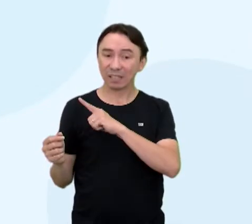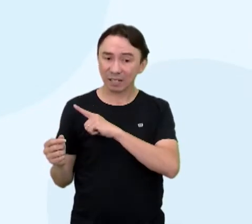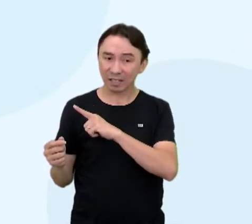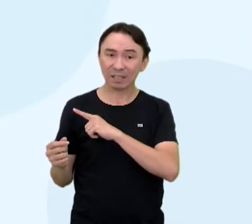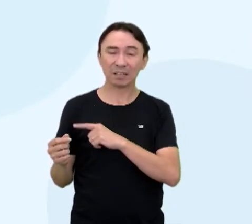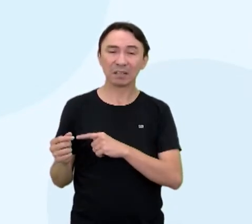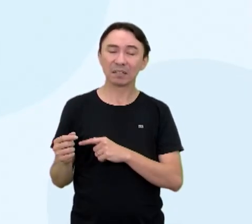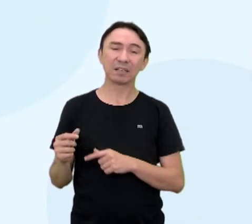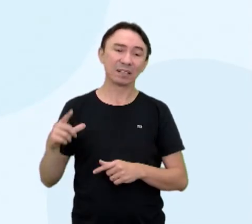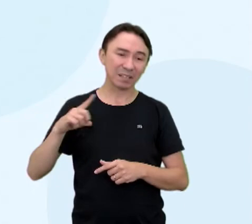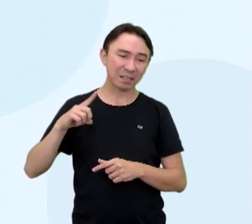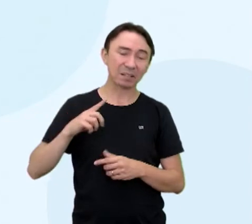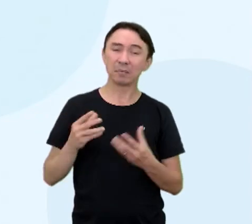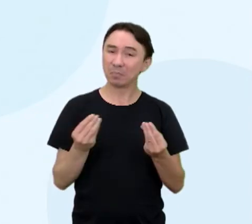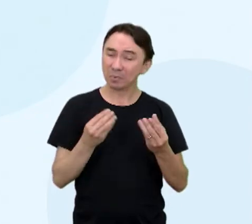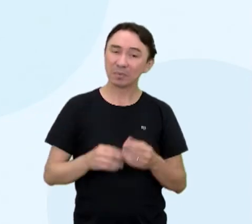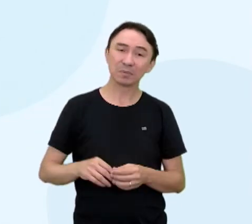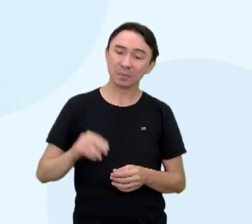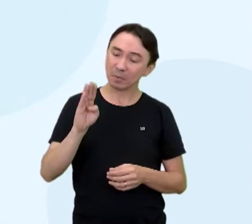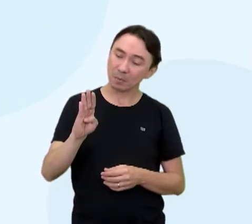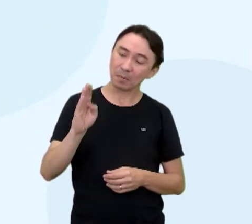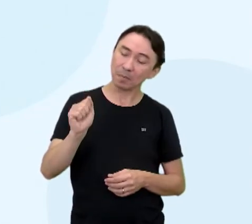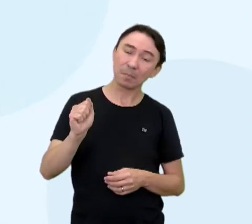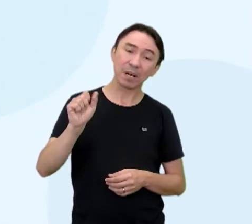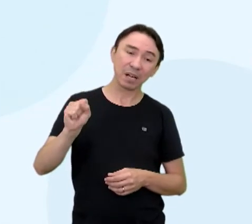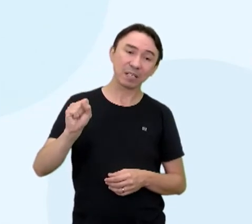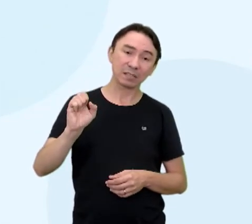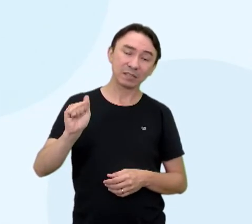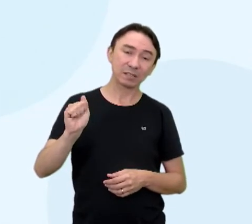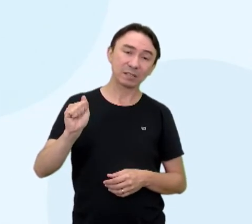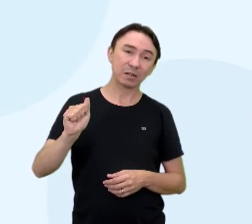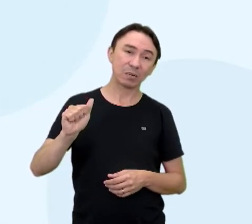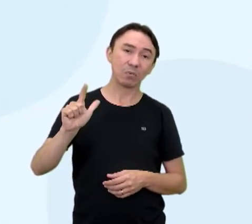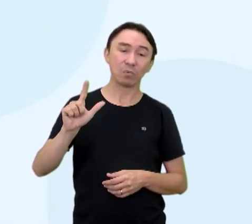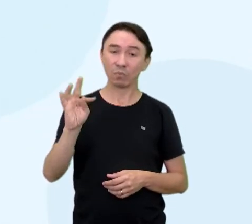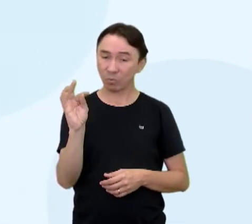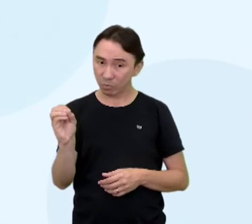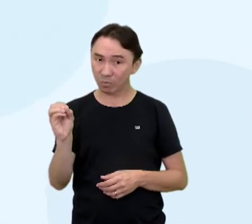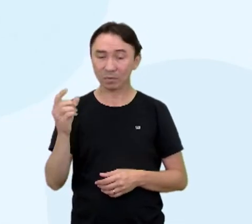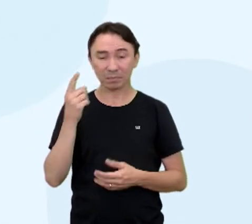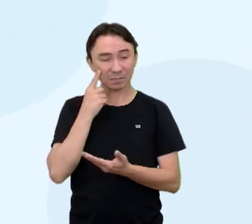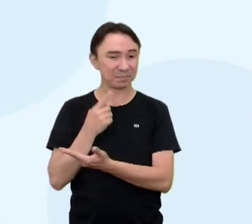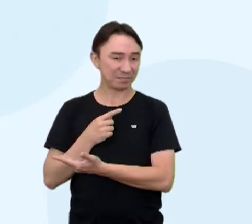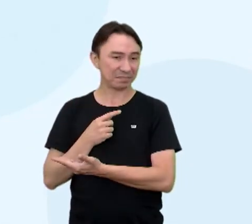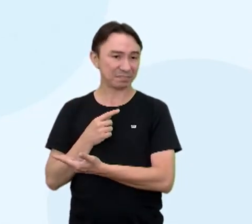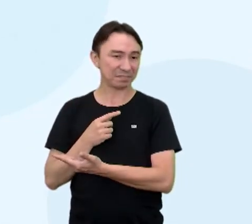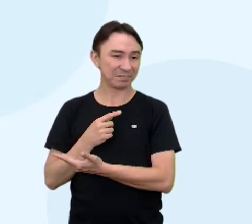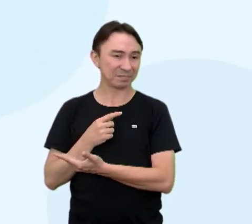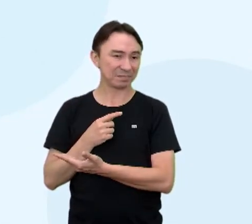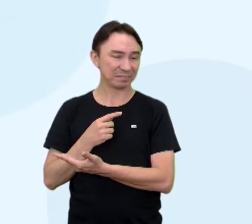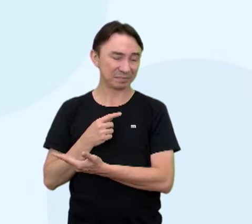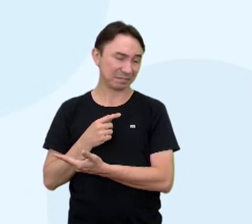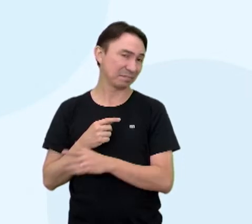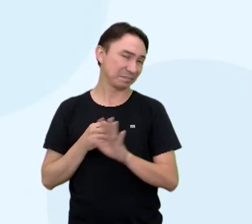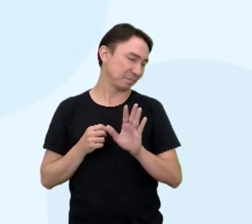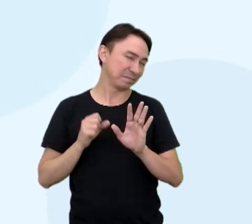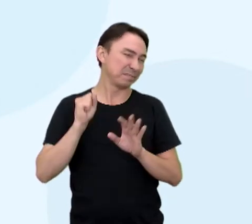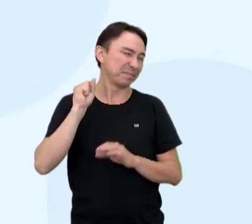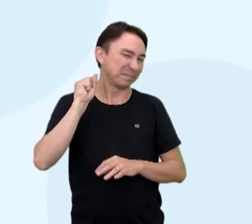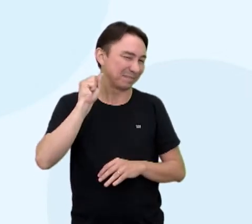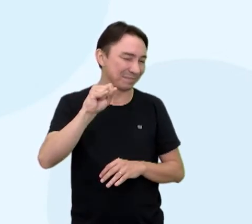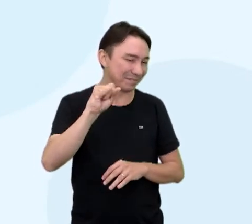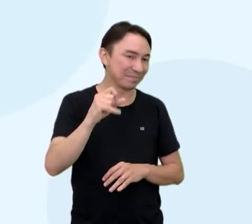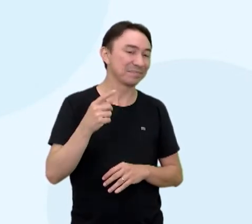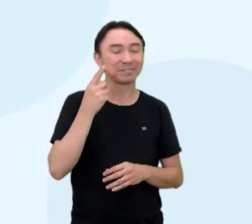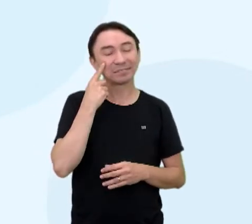né, que é o foco aí da expansão do assoalho oceânico. Né? E aí, se caso essa